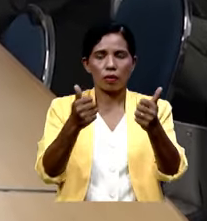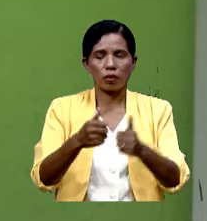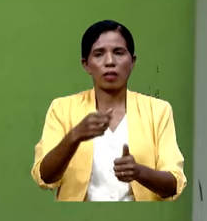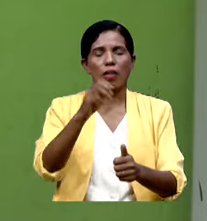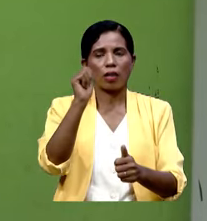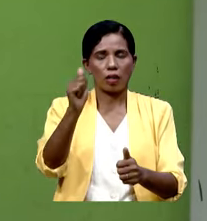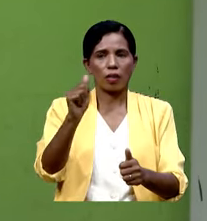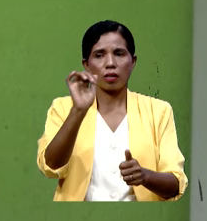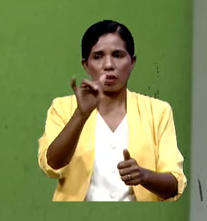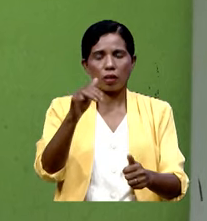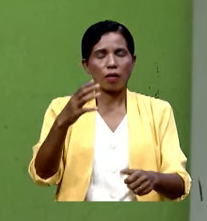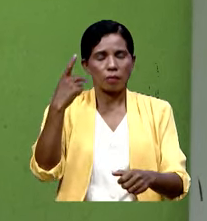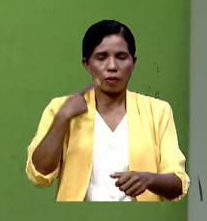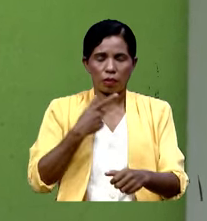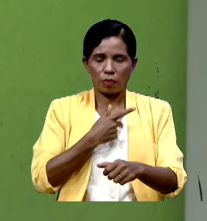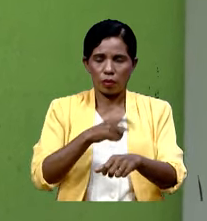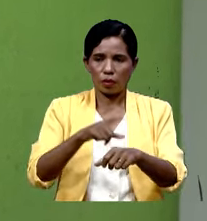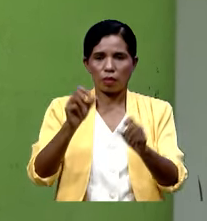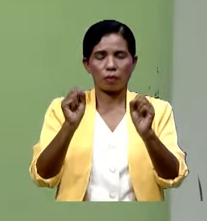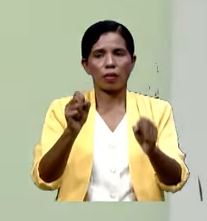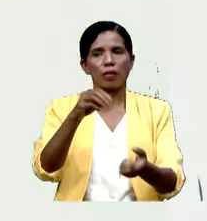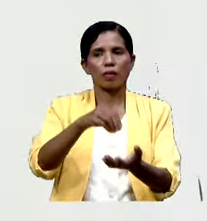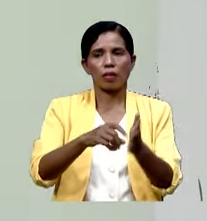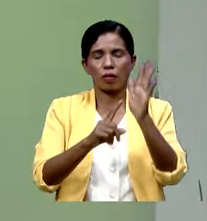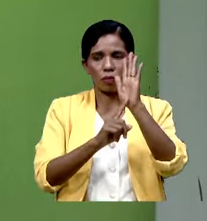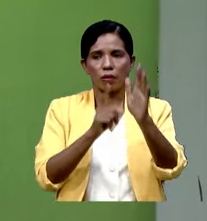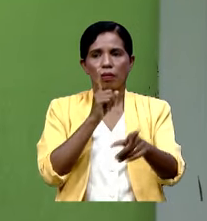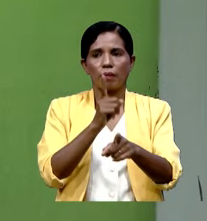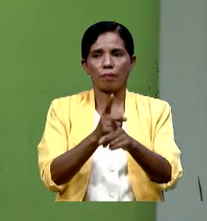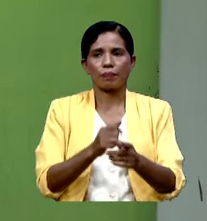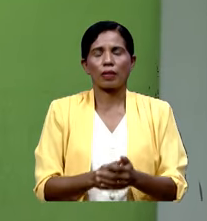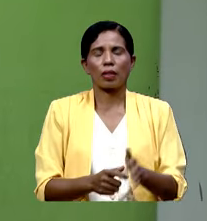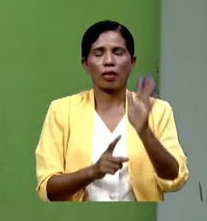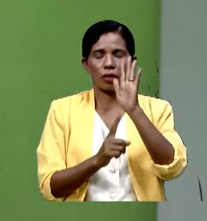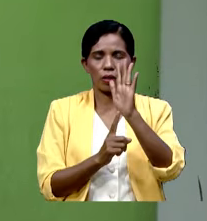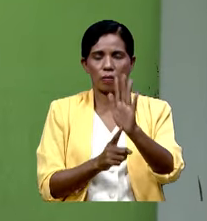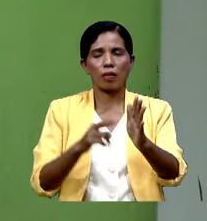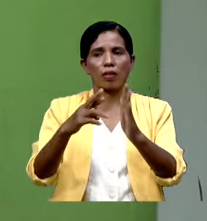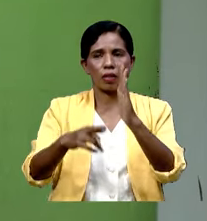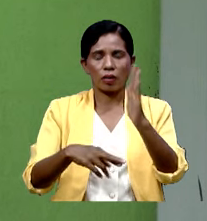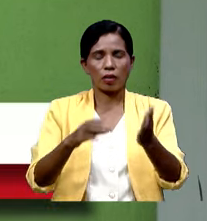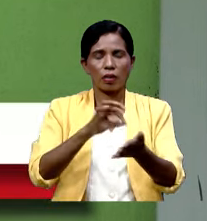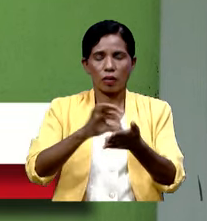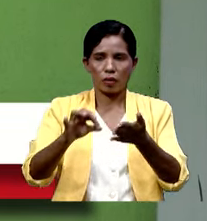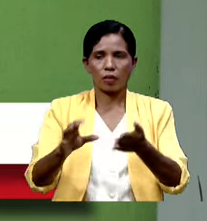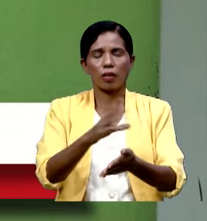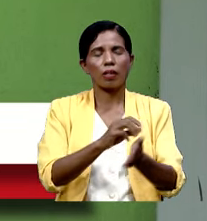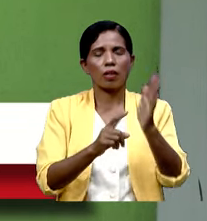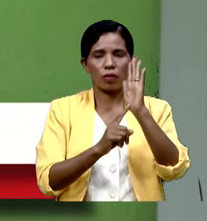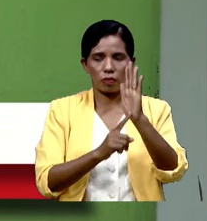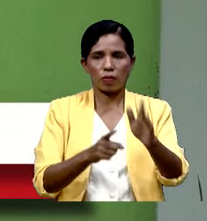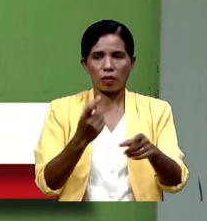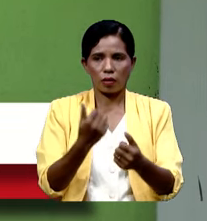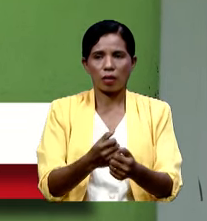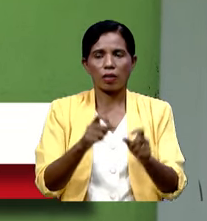concorda com a iniciativa Parlamento Nacional, né? No nebele garante transparência. Garante ba ia mecanismo a contabilidade e a transparência, né?